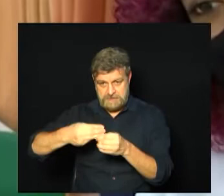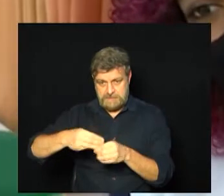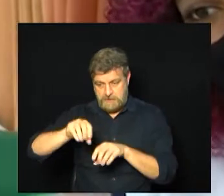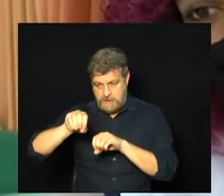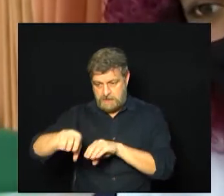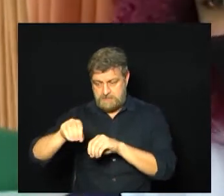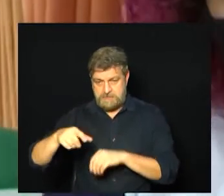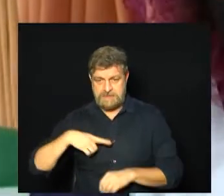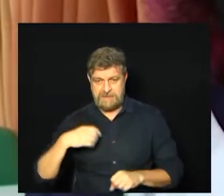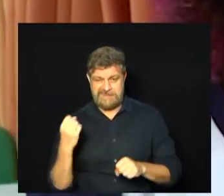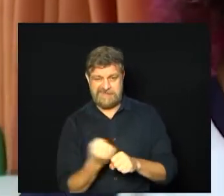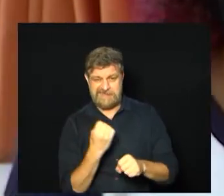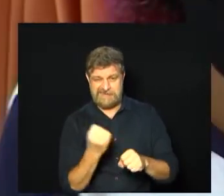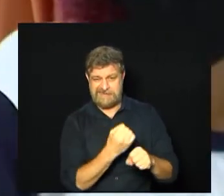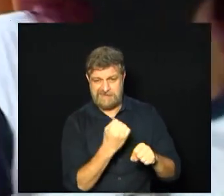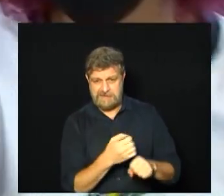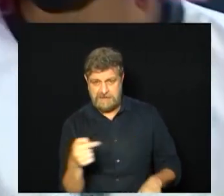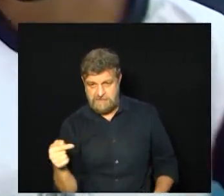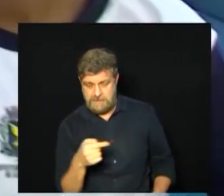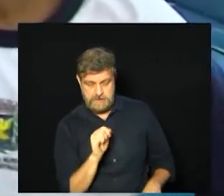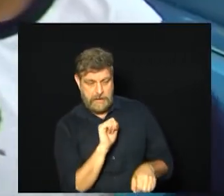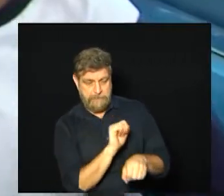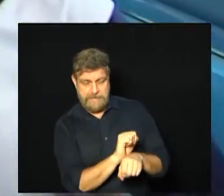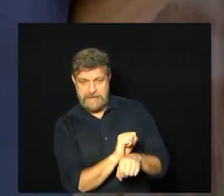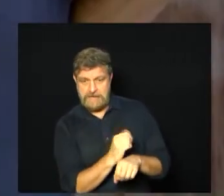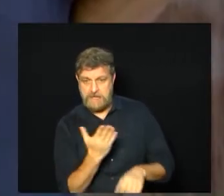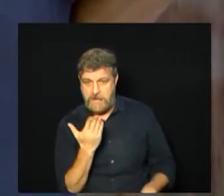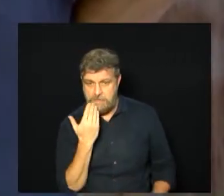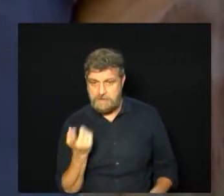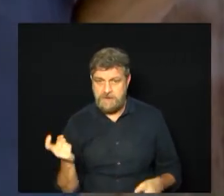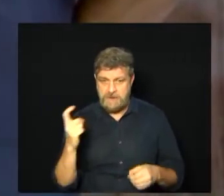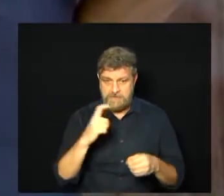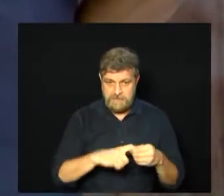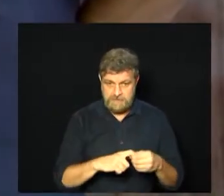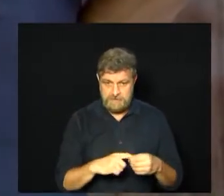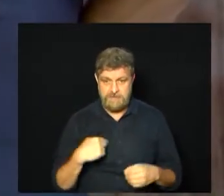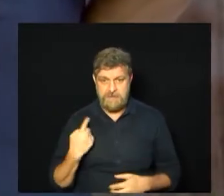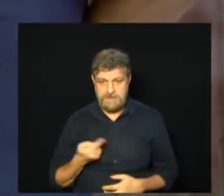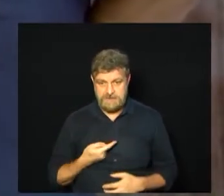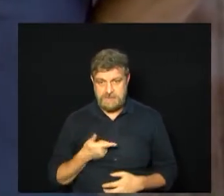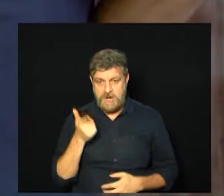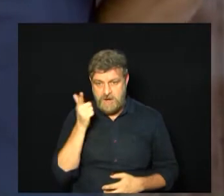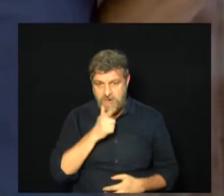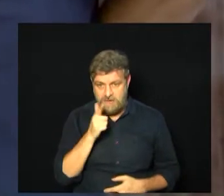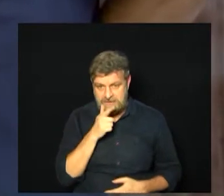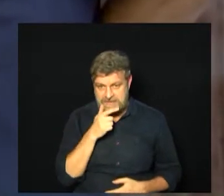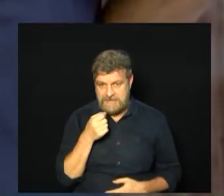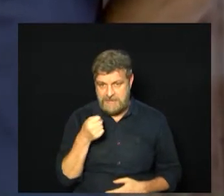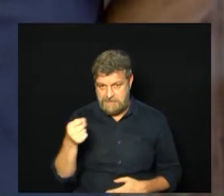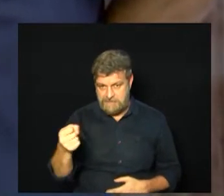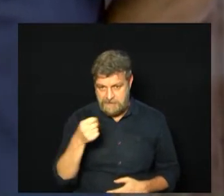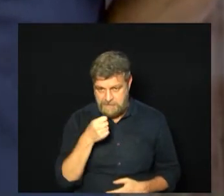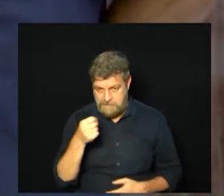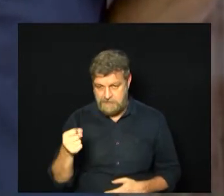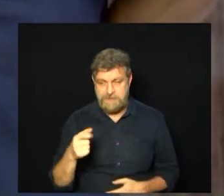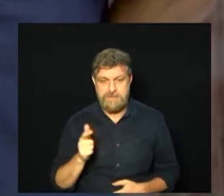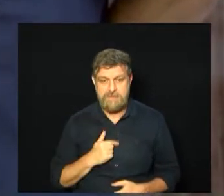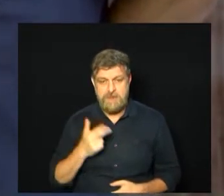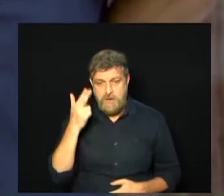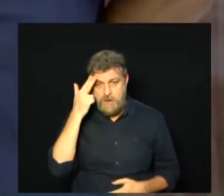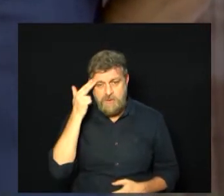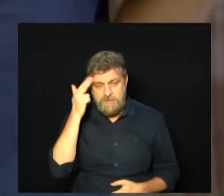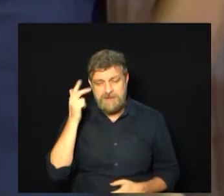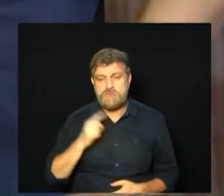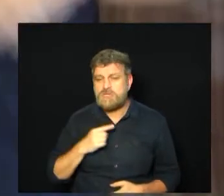de uma obra. A obra havia parado para almoço, agora ela retornou, mas a gente vai conseguir manter a nossa entrevista. O Gabriel Castro estava